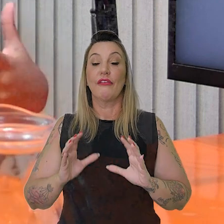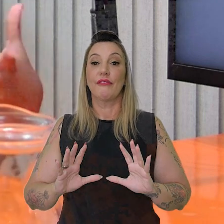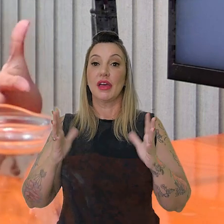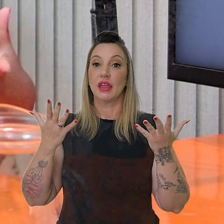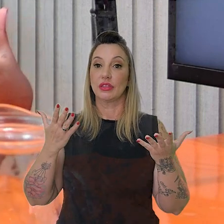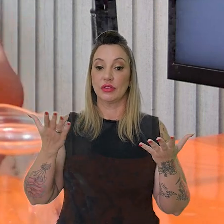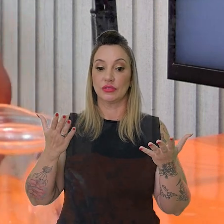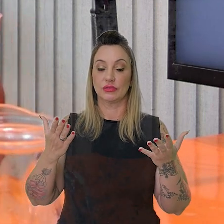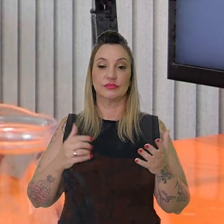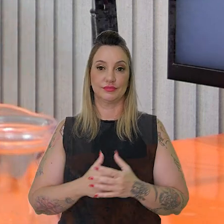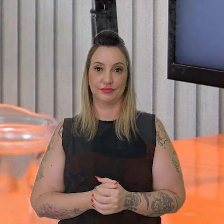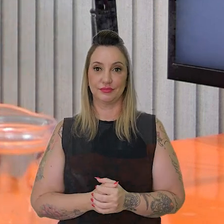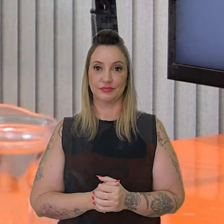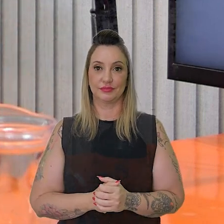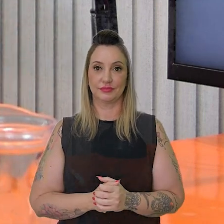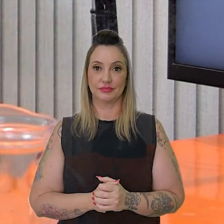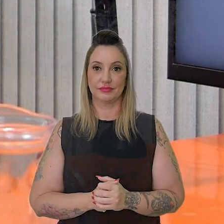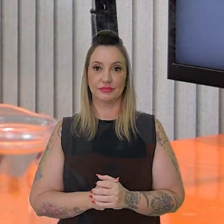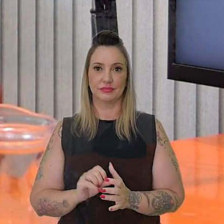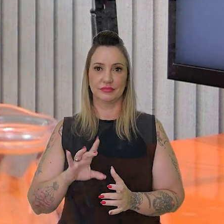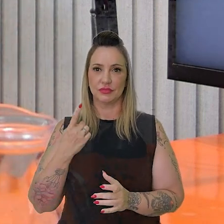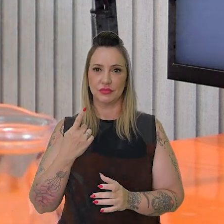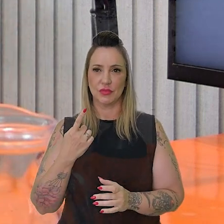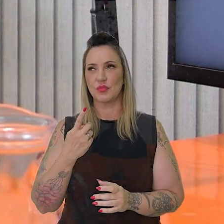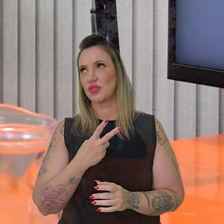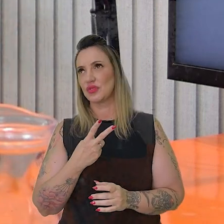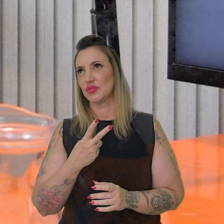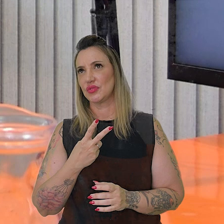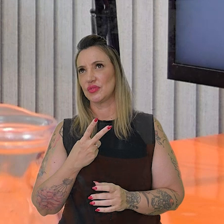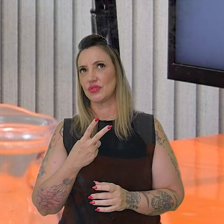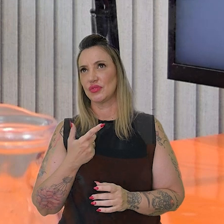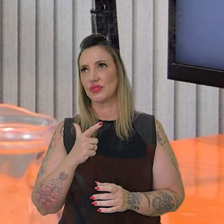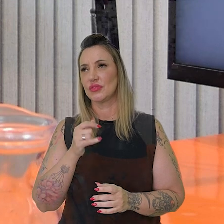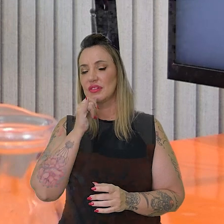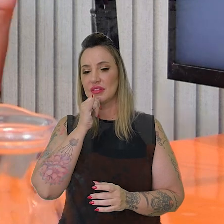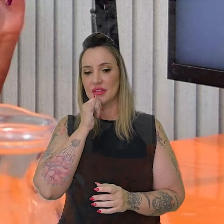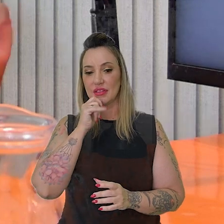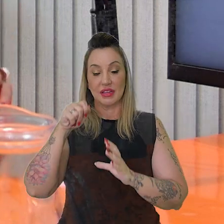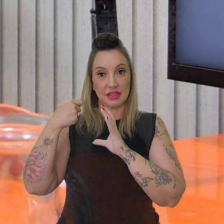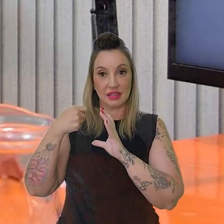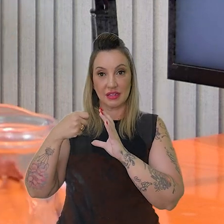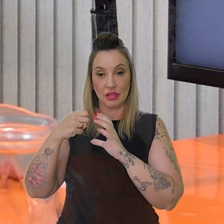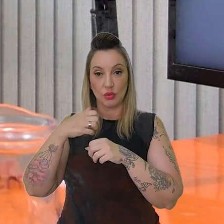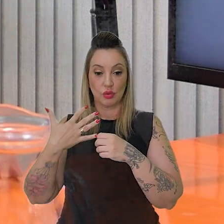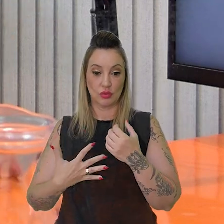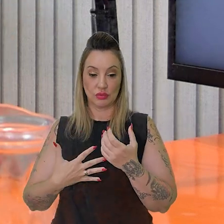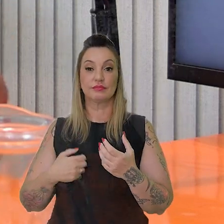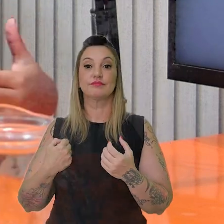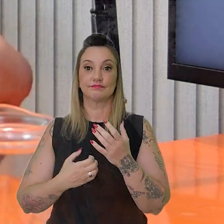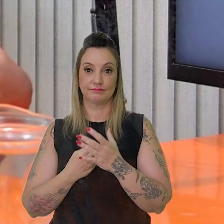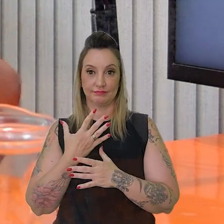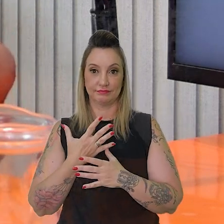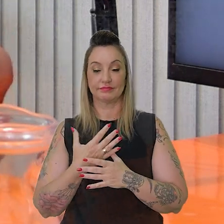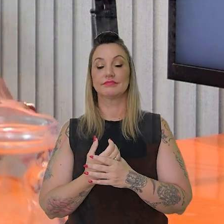evento e tal mas a gente já tá construindo o somente uma ou duas que tem eu não tenho ainda por exemplo gravação do meu conteúdo então